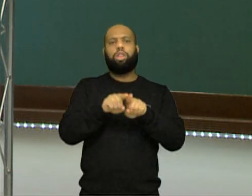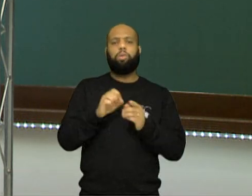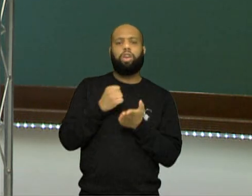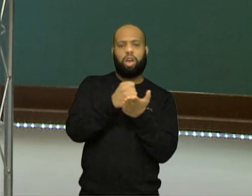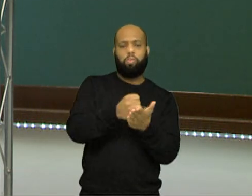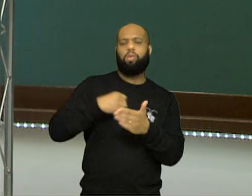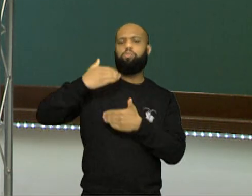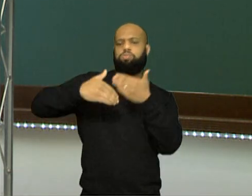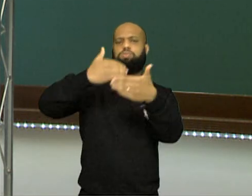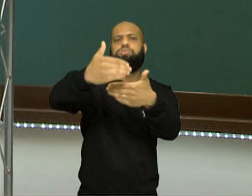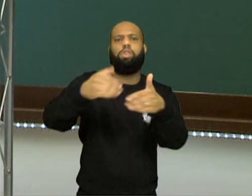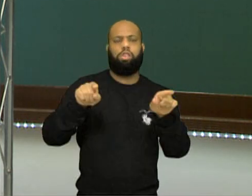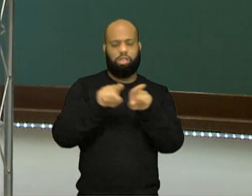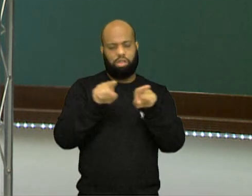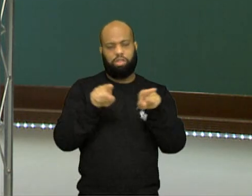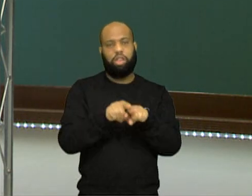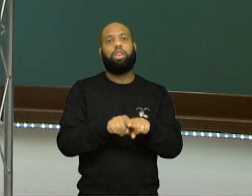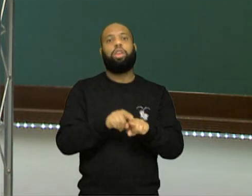a desenvolver